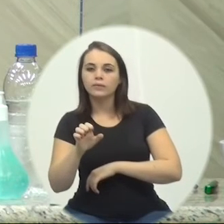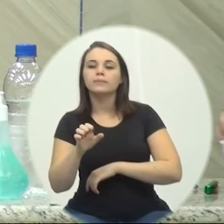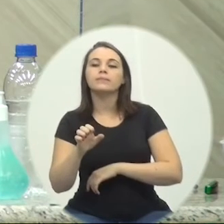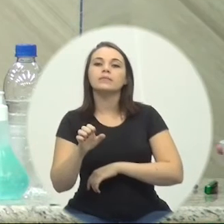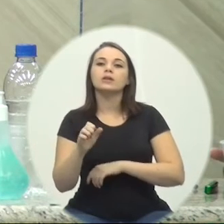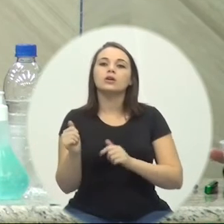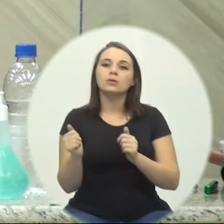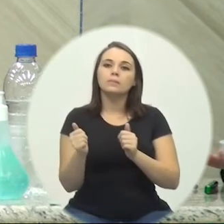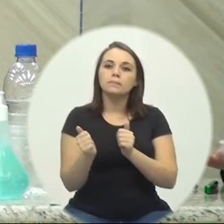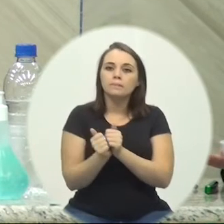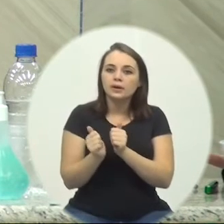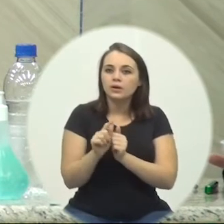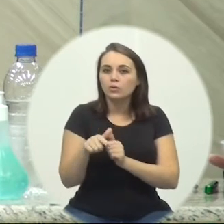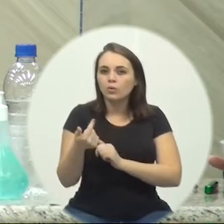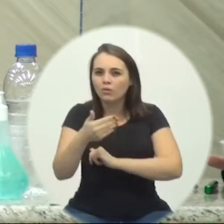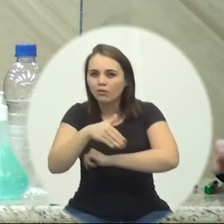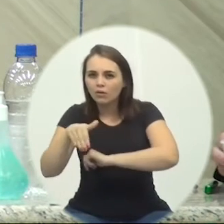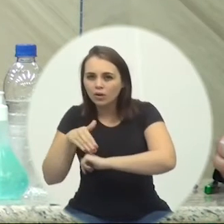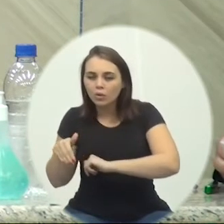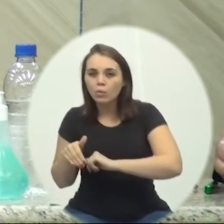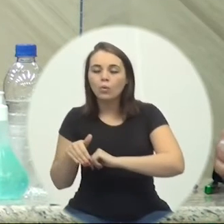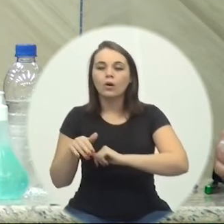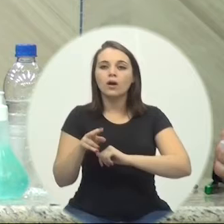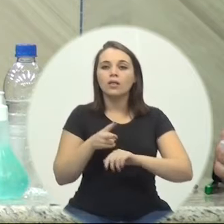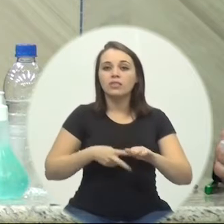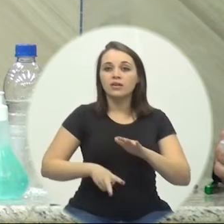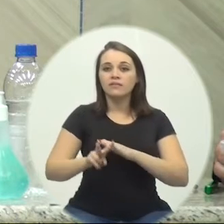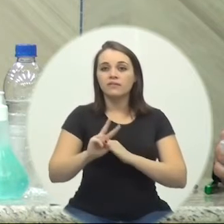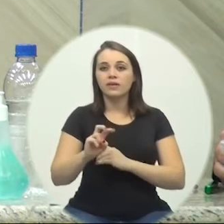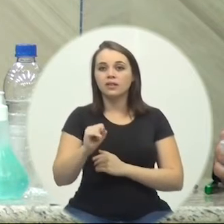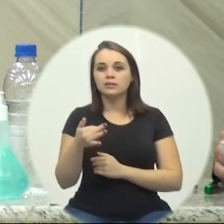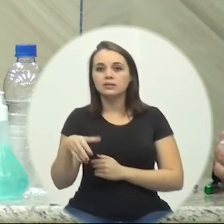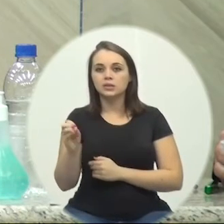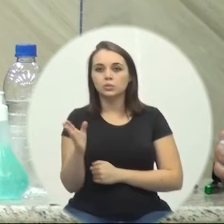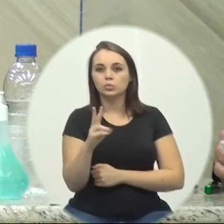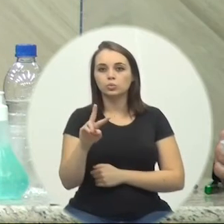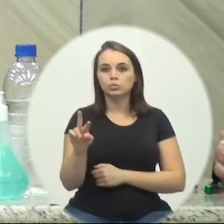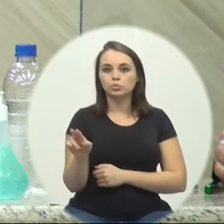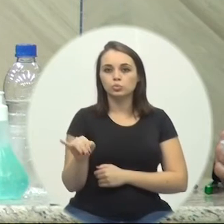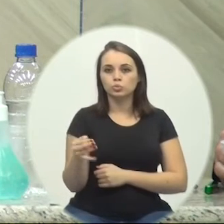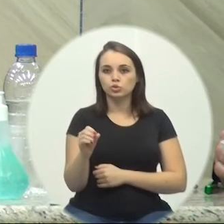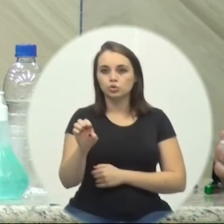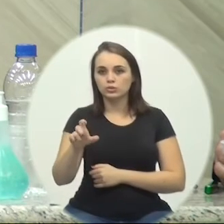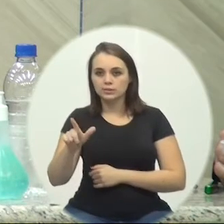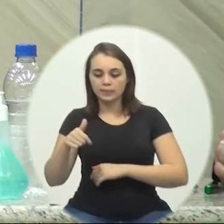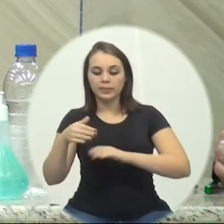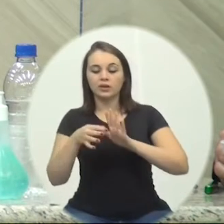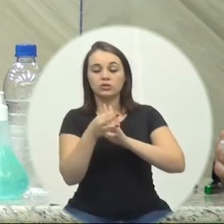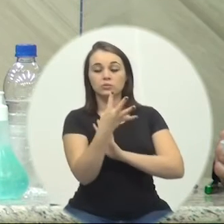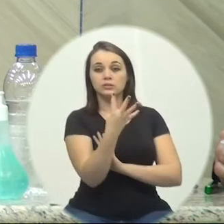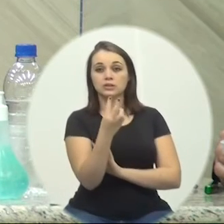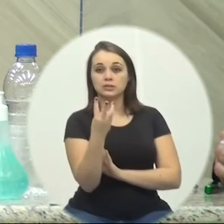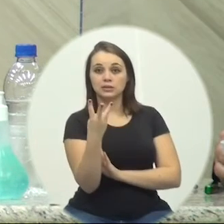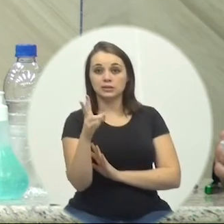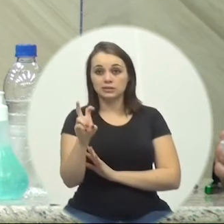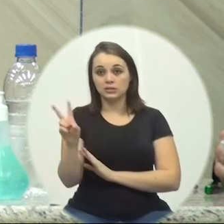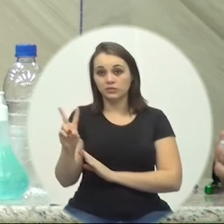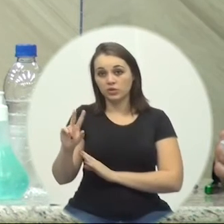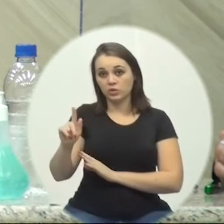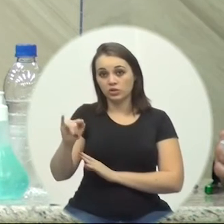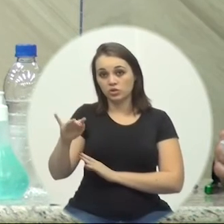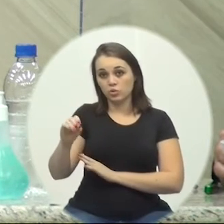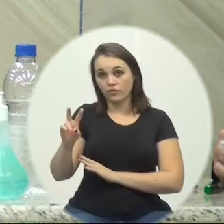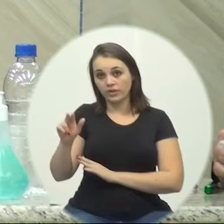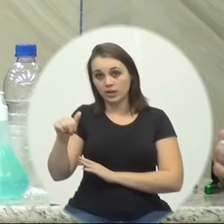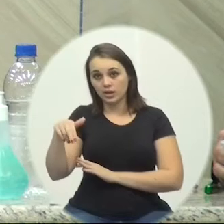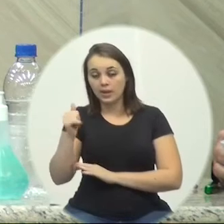com a travessa Luiz Gonçalves Neto, na Vila São José. Indicação 435-2021, autor vereadora Giovana Vito